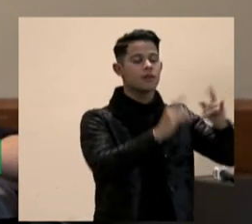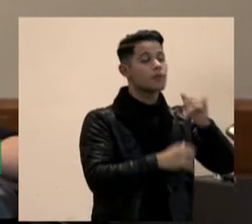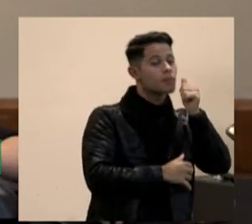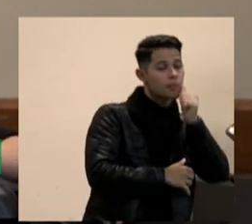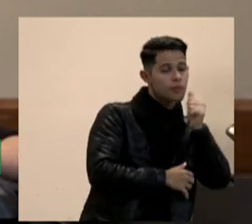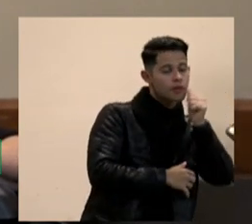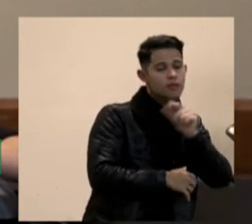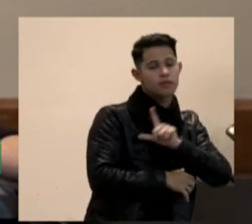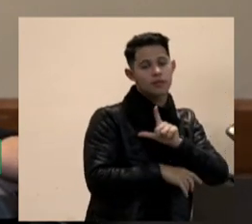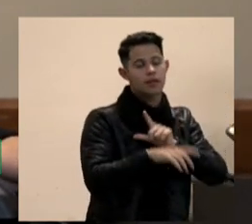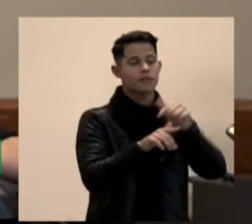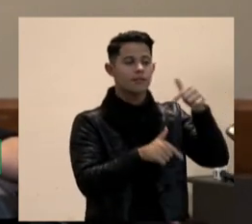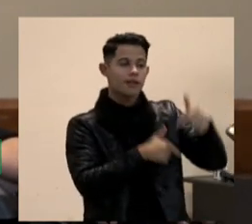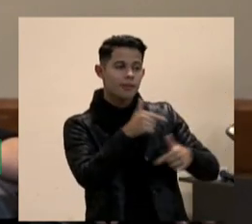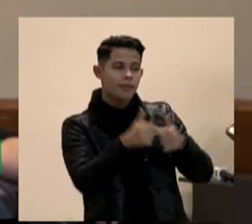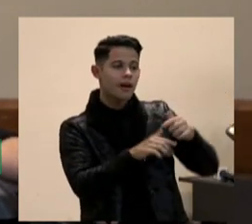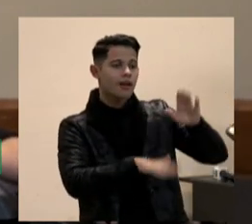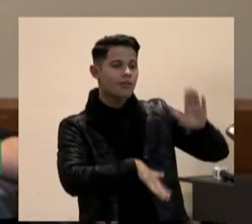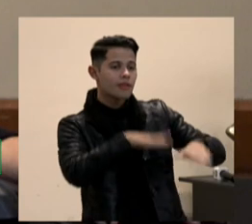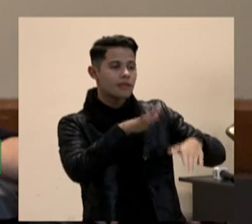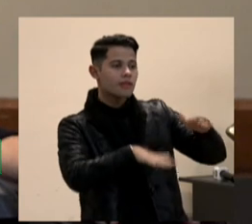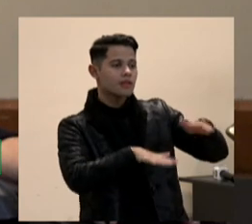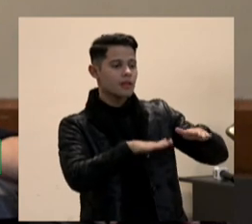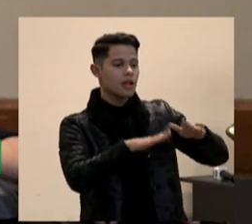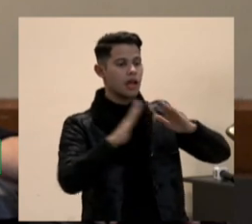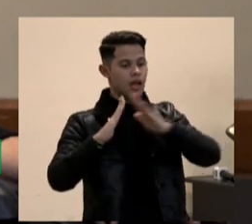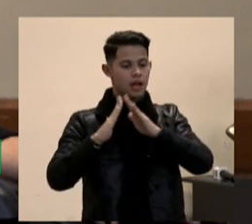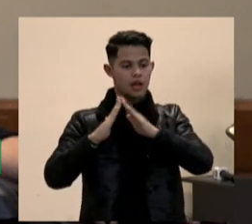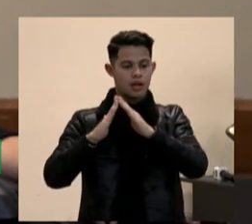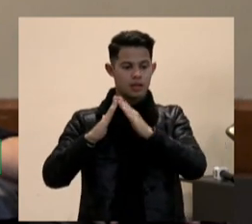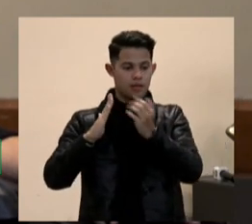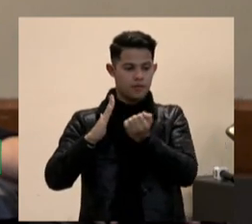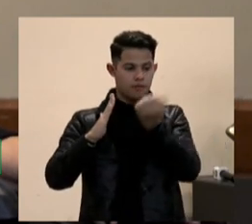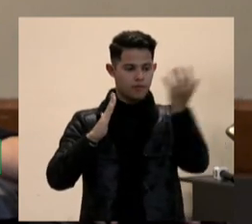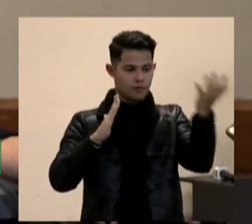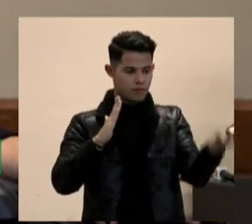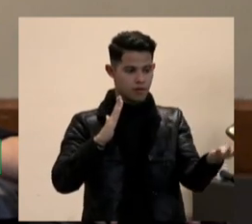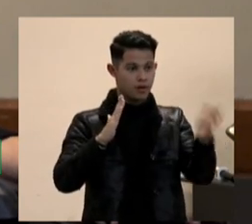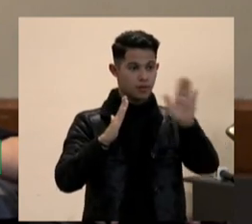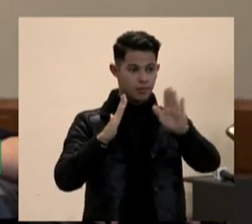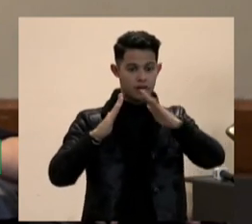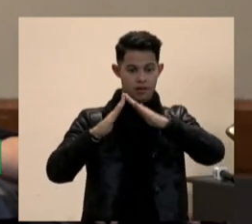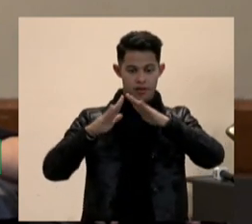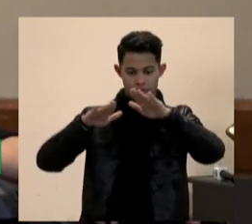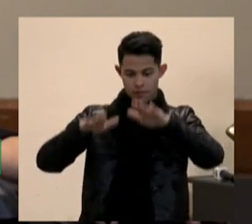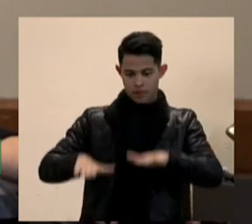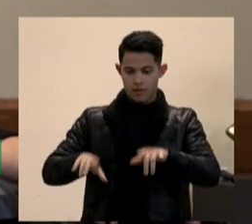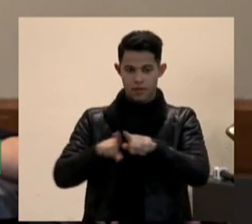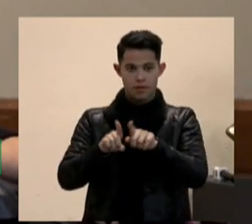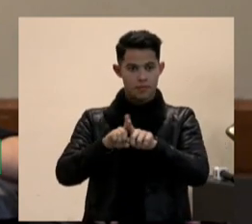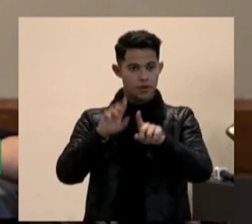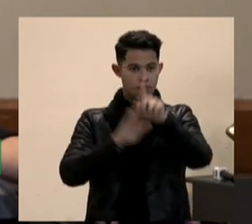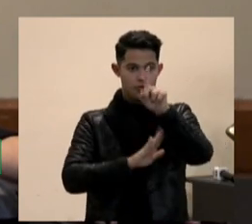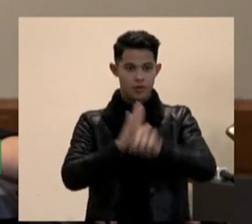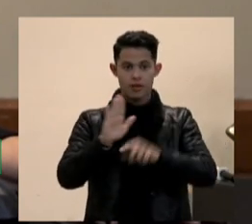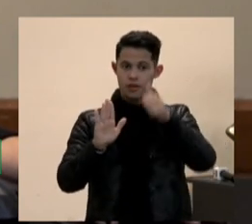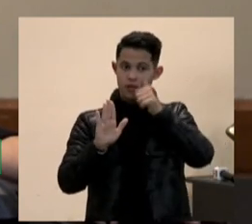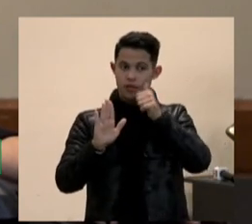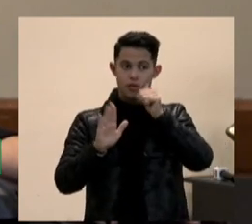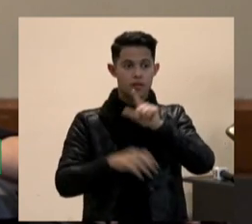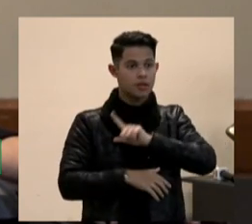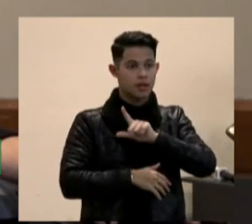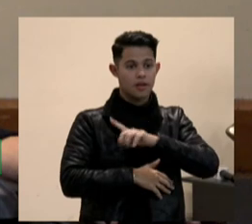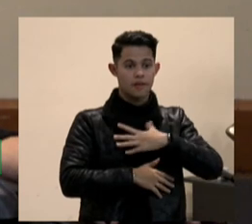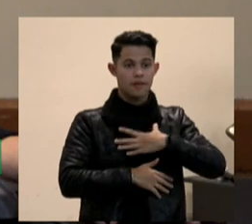né, que extrapolam o espaço da casa, mas ainda que fosse só no espaço da casa, também é um direito das mulheres terem seus filhos e